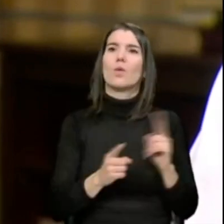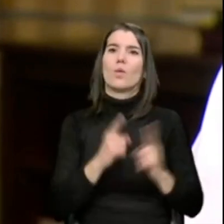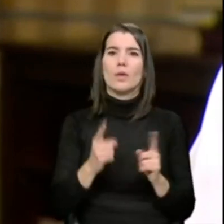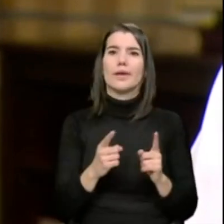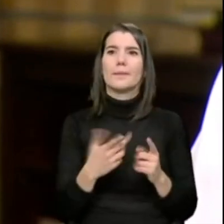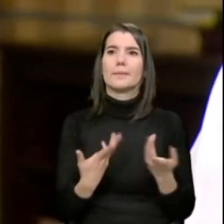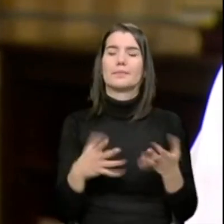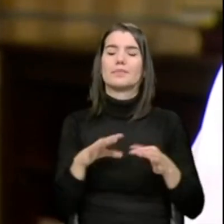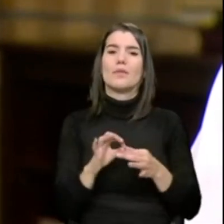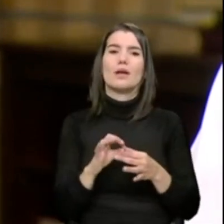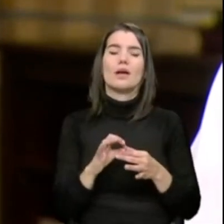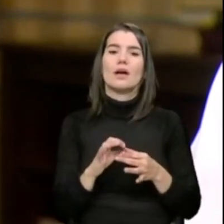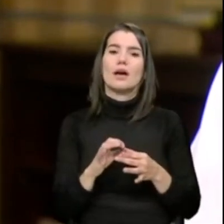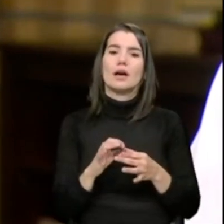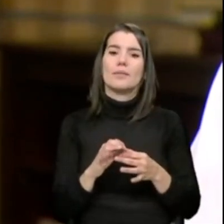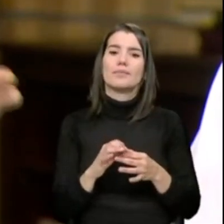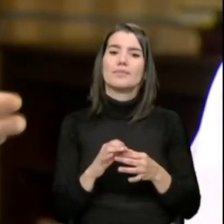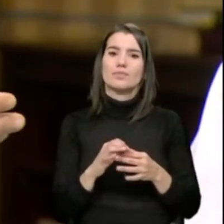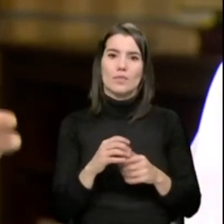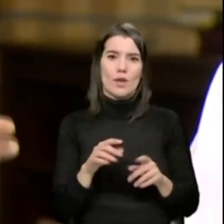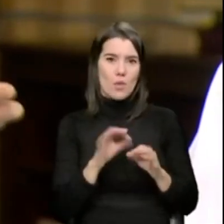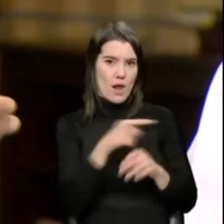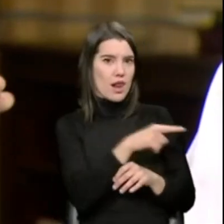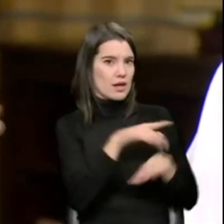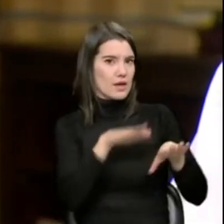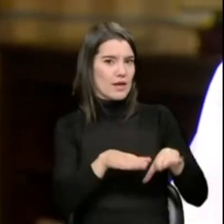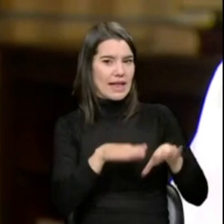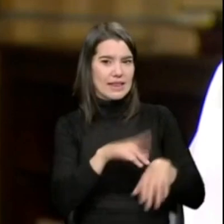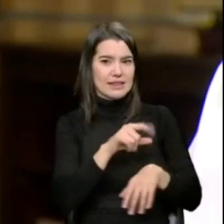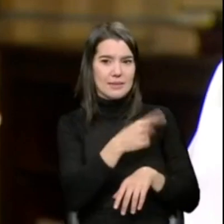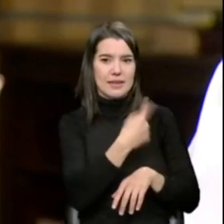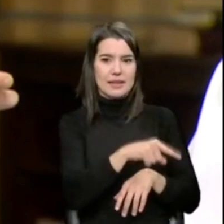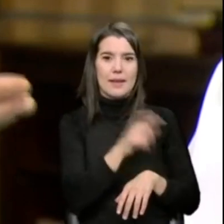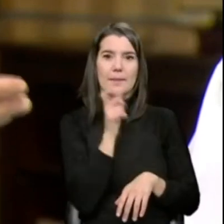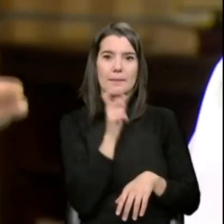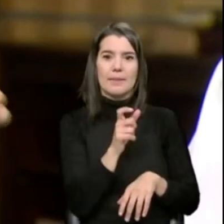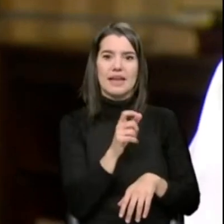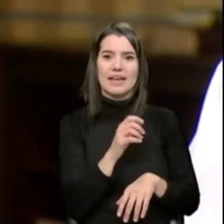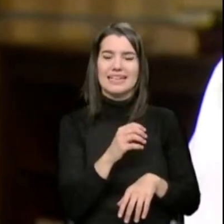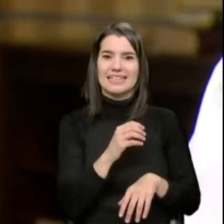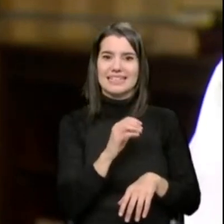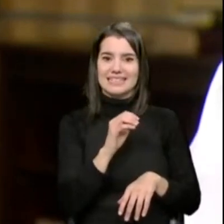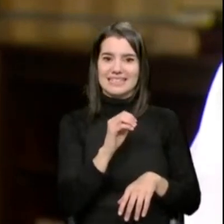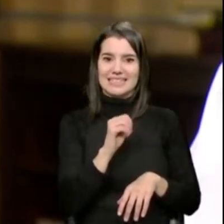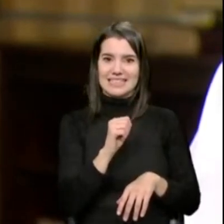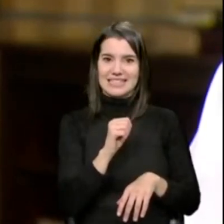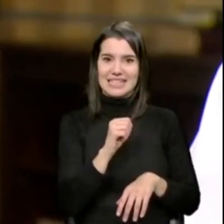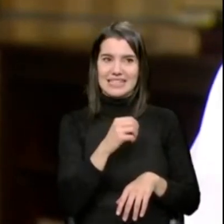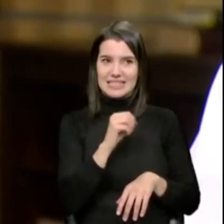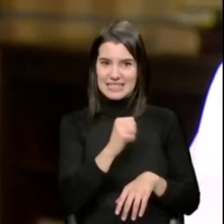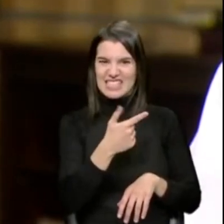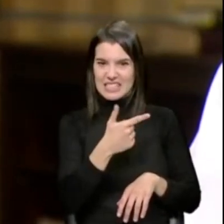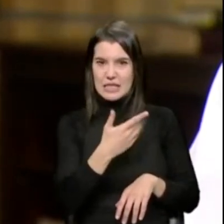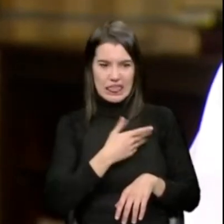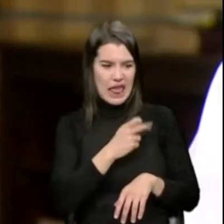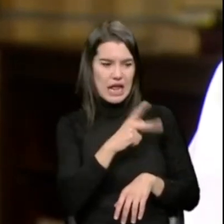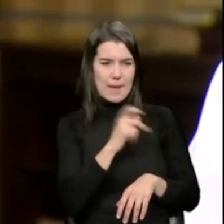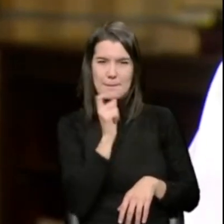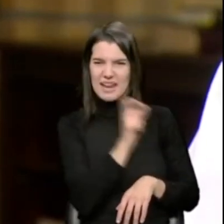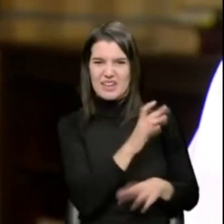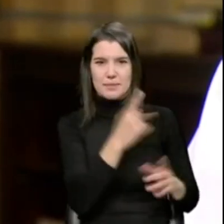com Tzedakah, que vocês também têm muito essa palavra, Tzedakah, não é? Tzedakah, que é, no